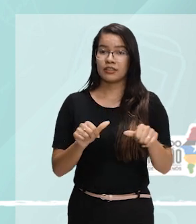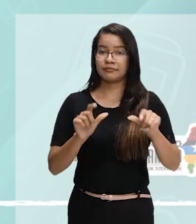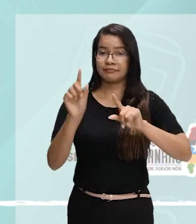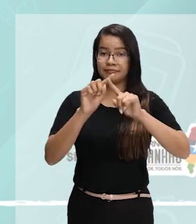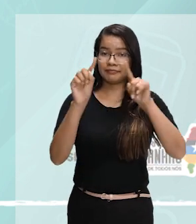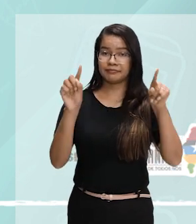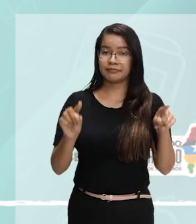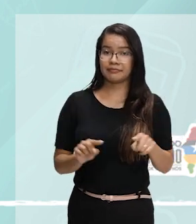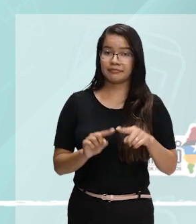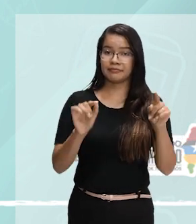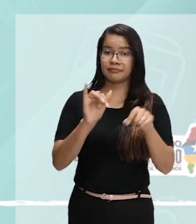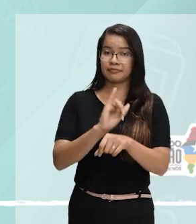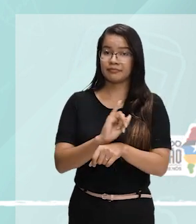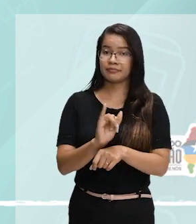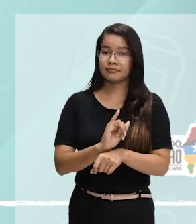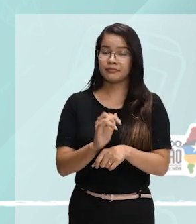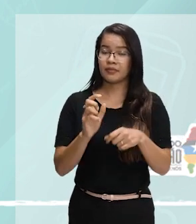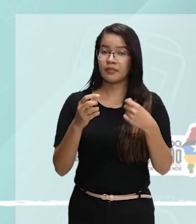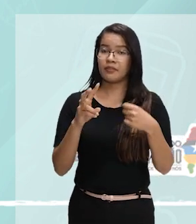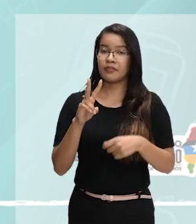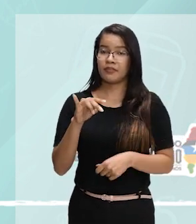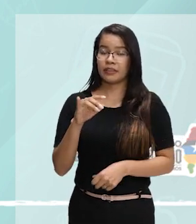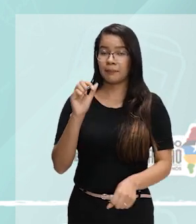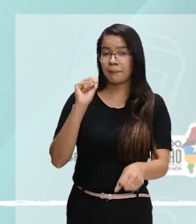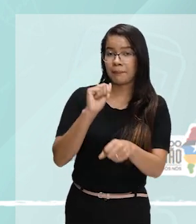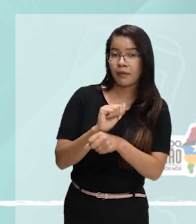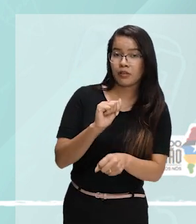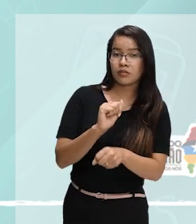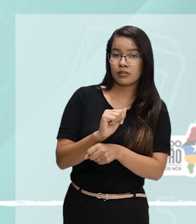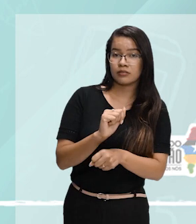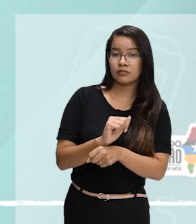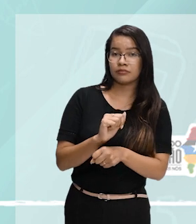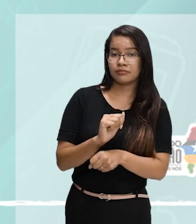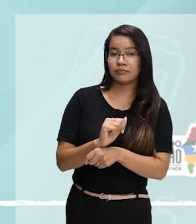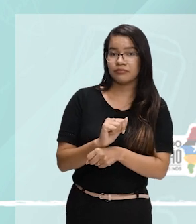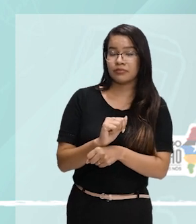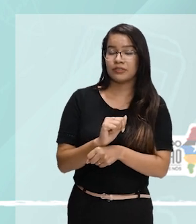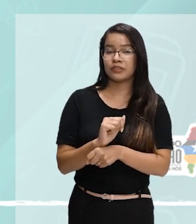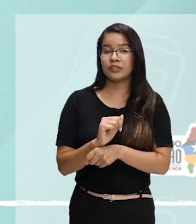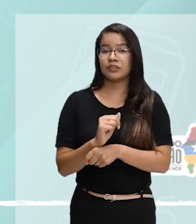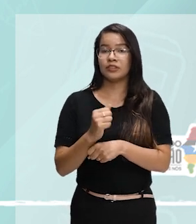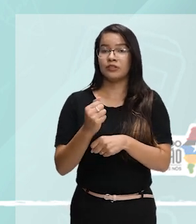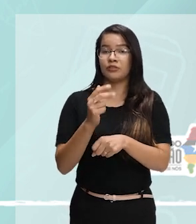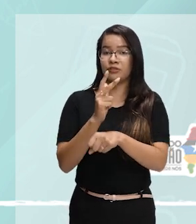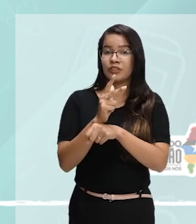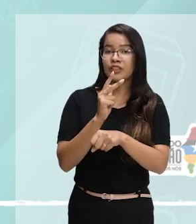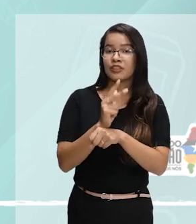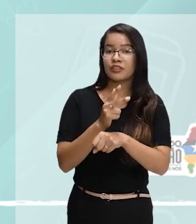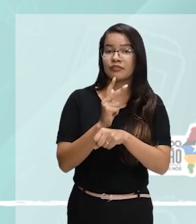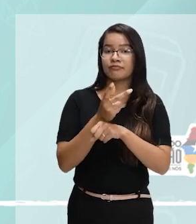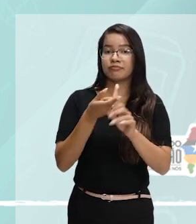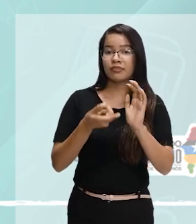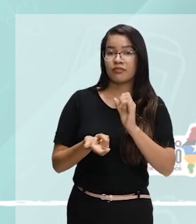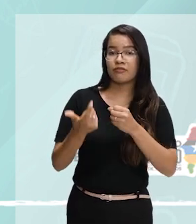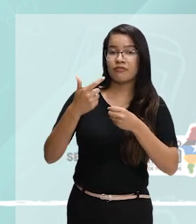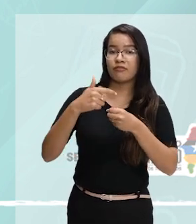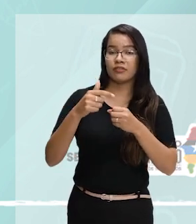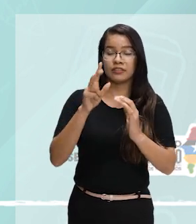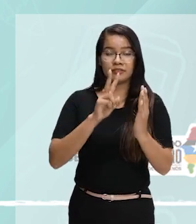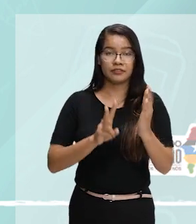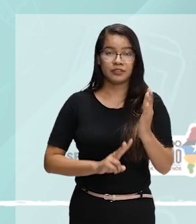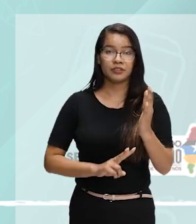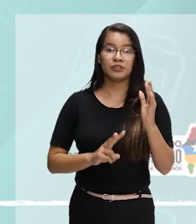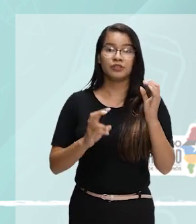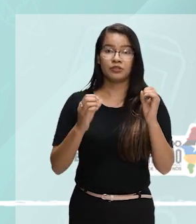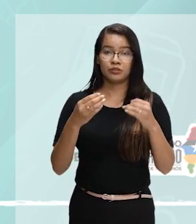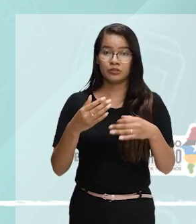Gonçalves Dias, aí você dá uma pausa no vídeo, tá bom? Aí volta, lê de novo e aí vai fazendo as alterações aí no seu caderno,